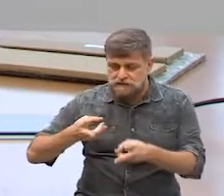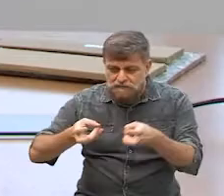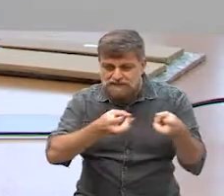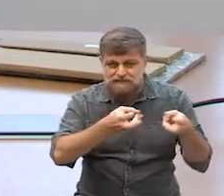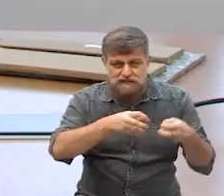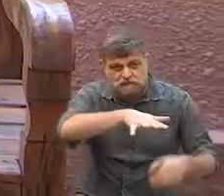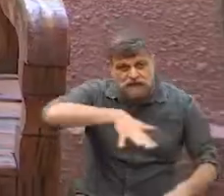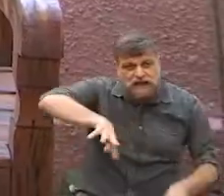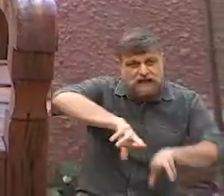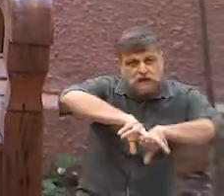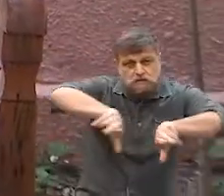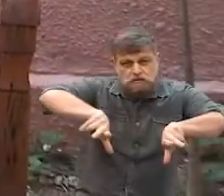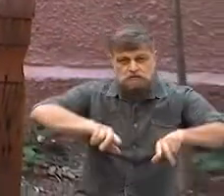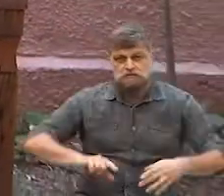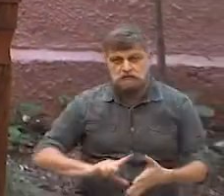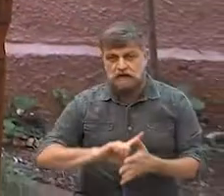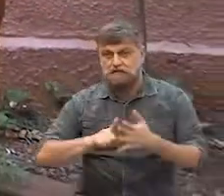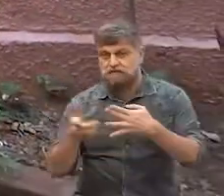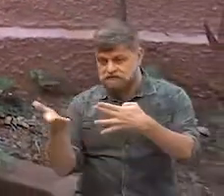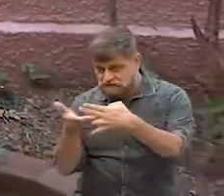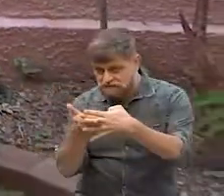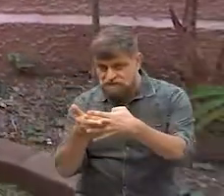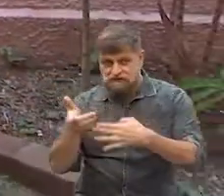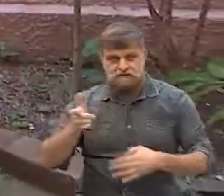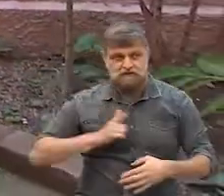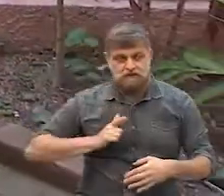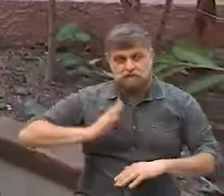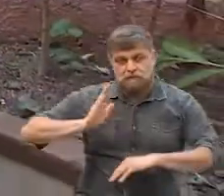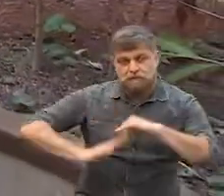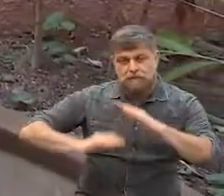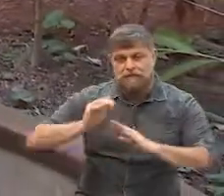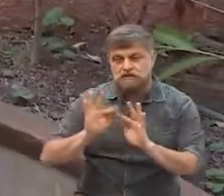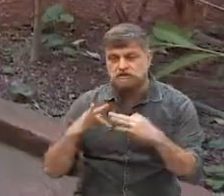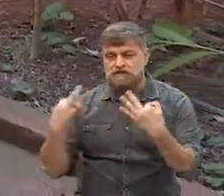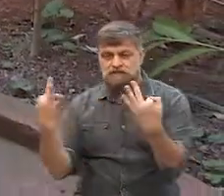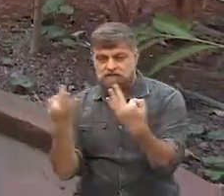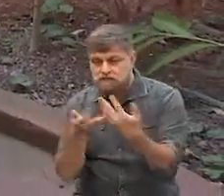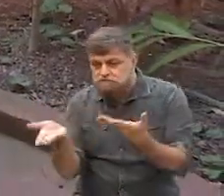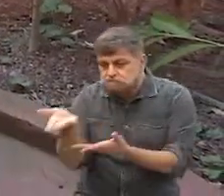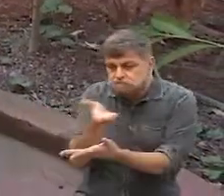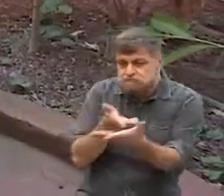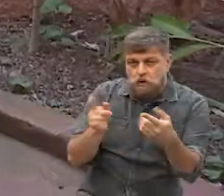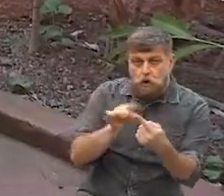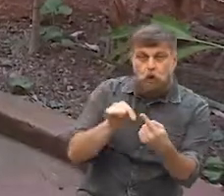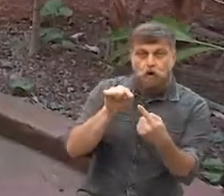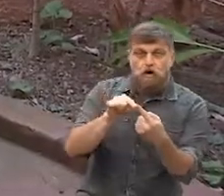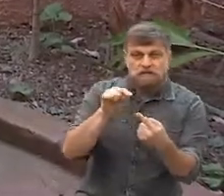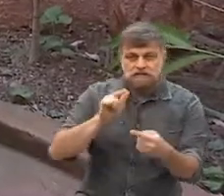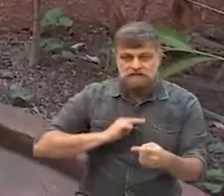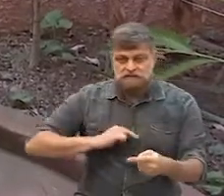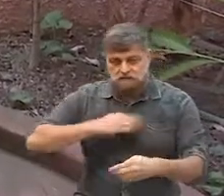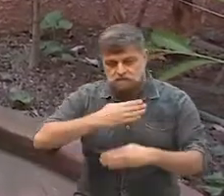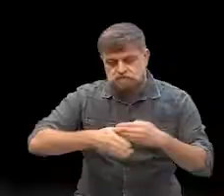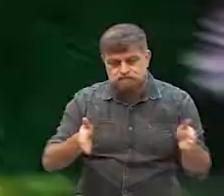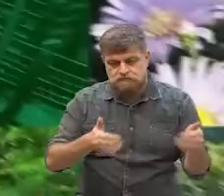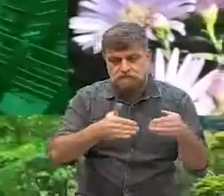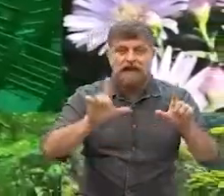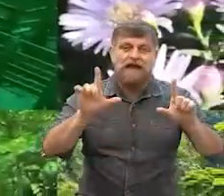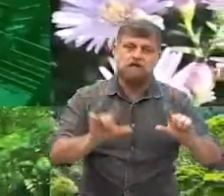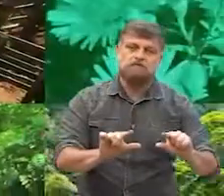os segmentos praticamente. No próximo bloco, um movimento entre famílias para a redução do uso de